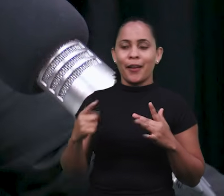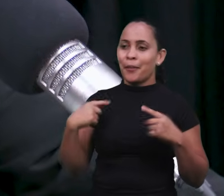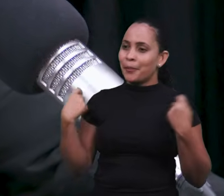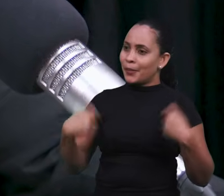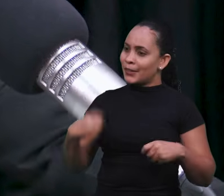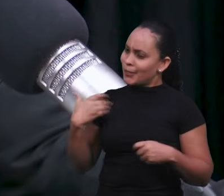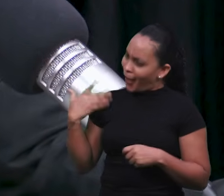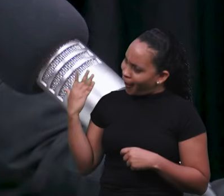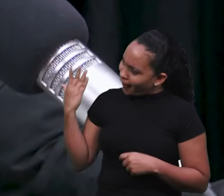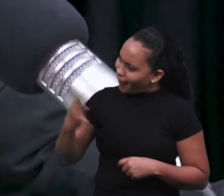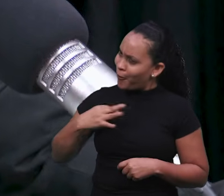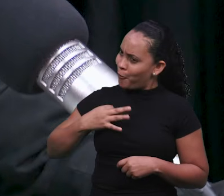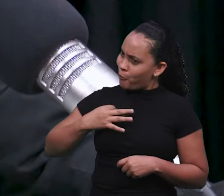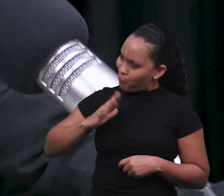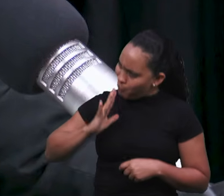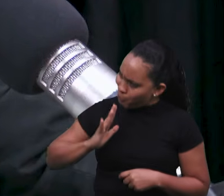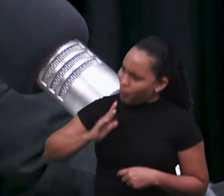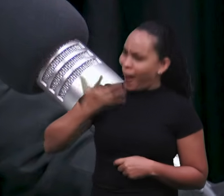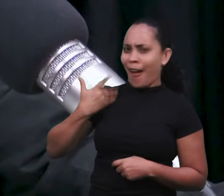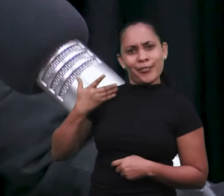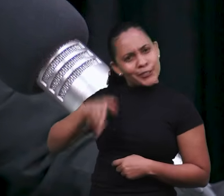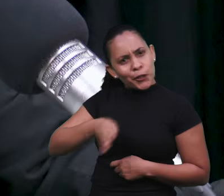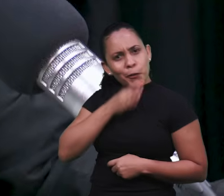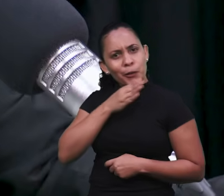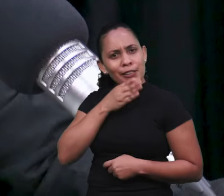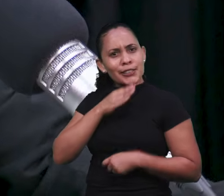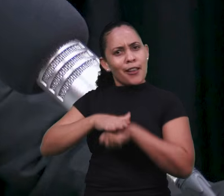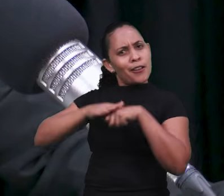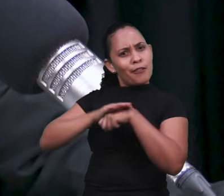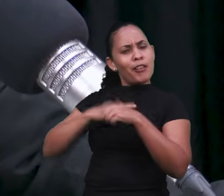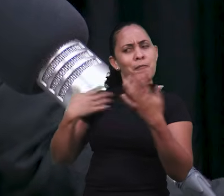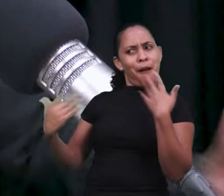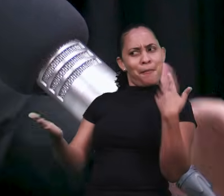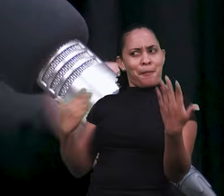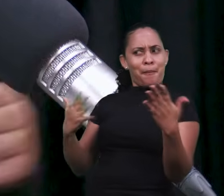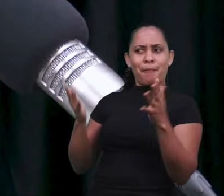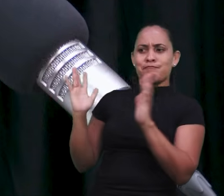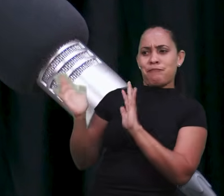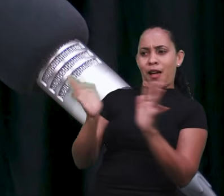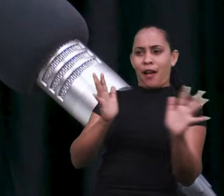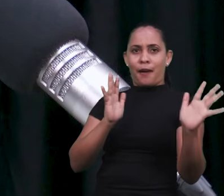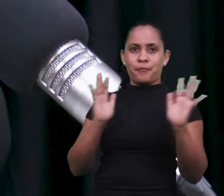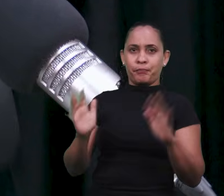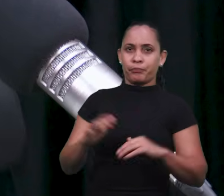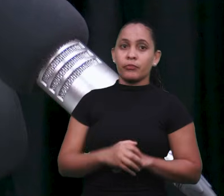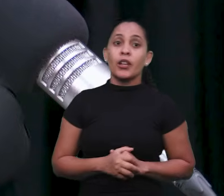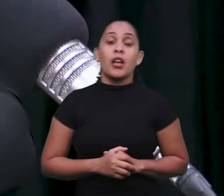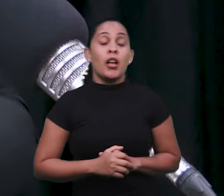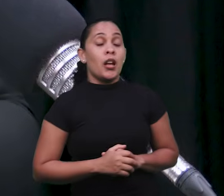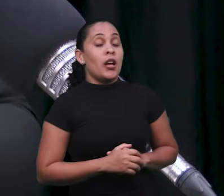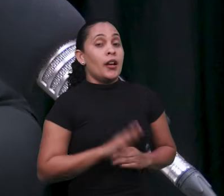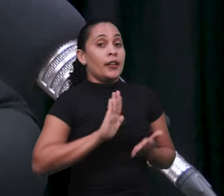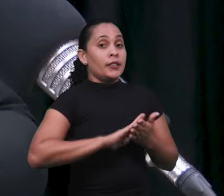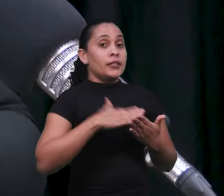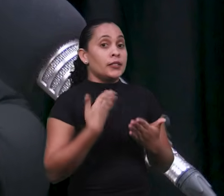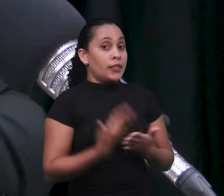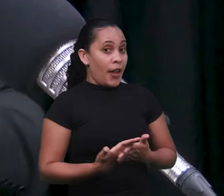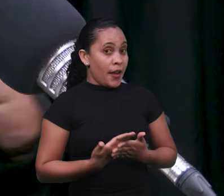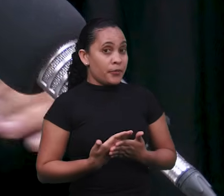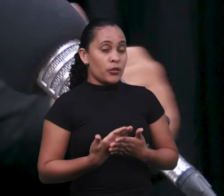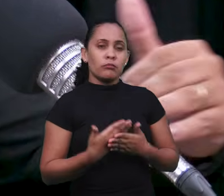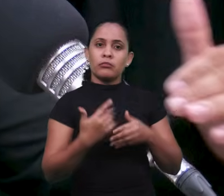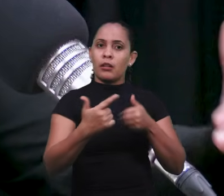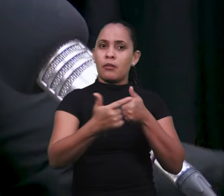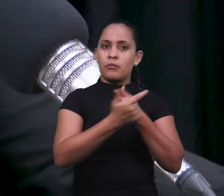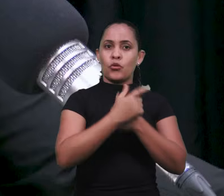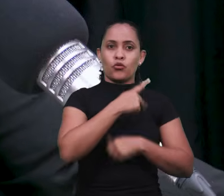ter jogar. contato. Exatamente, exatamente. A gente sempre orienta sobre questão que o intérprete não faz a função de pastor, mas não quer dizer que você